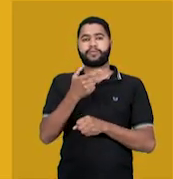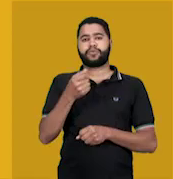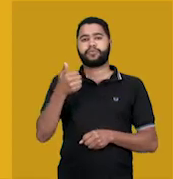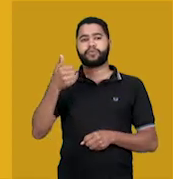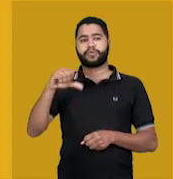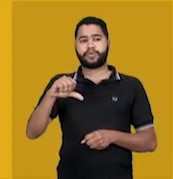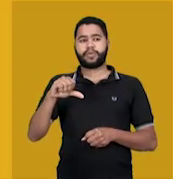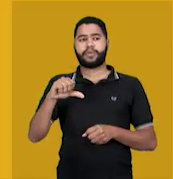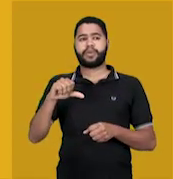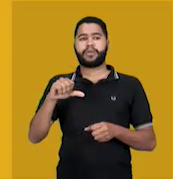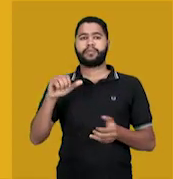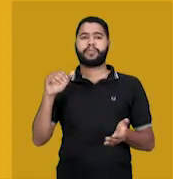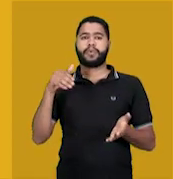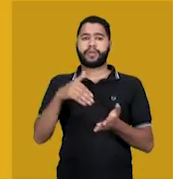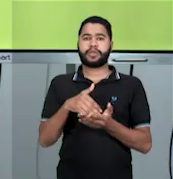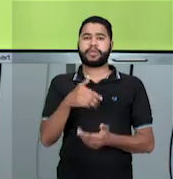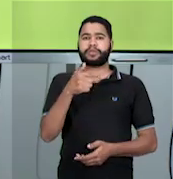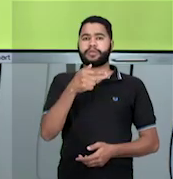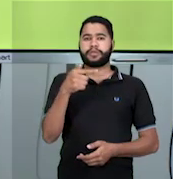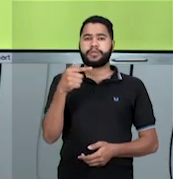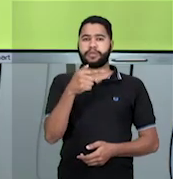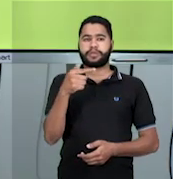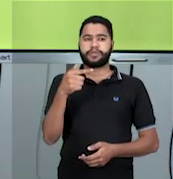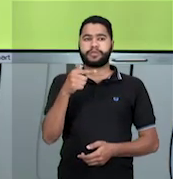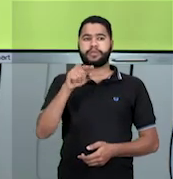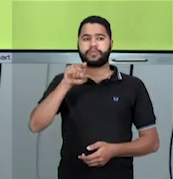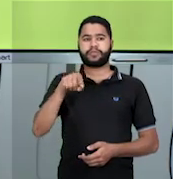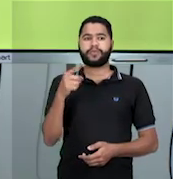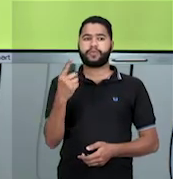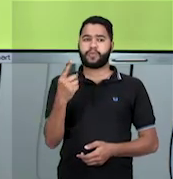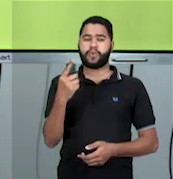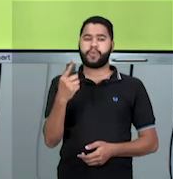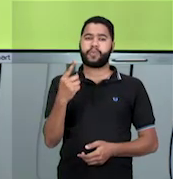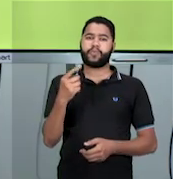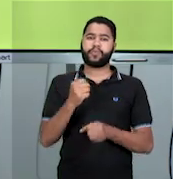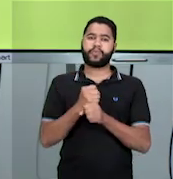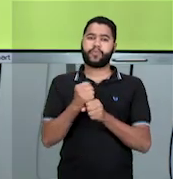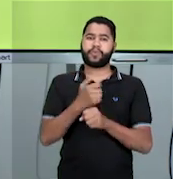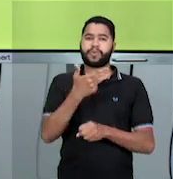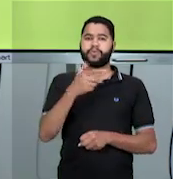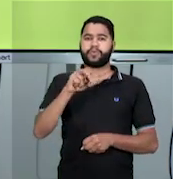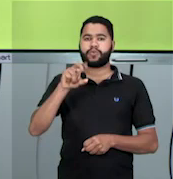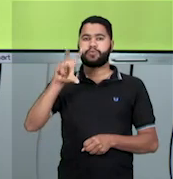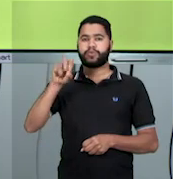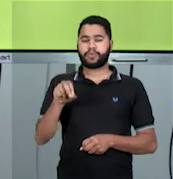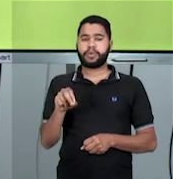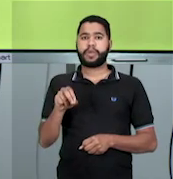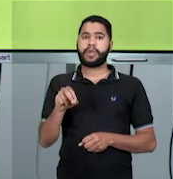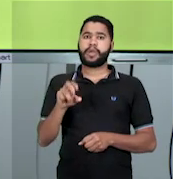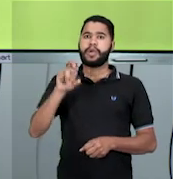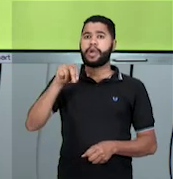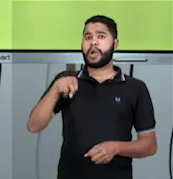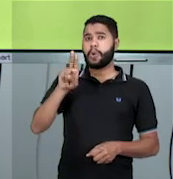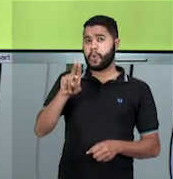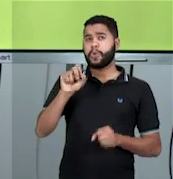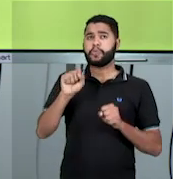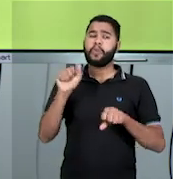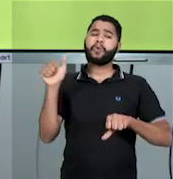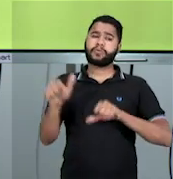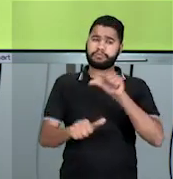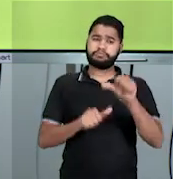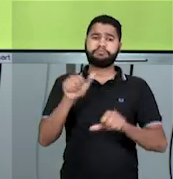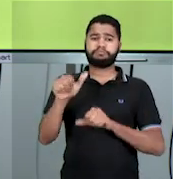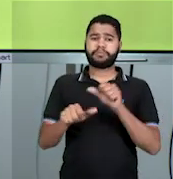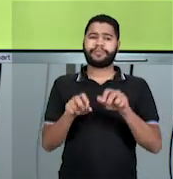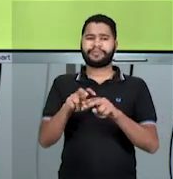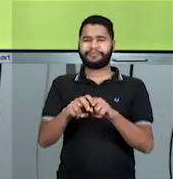para 77,1 em 2050. Talvez a ONU, talvez essas projeções podem alterar